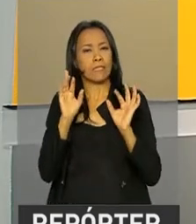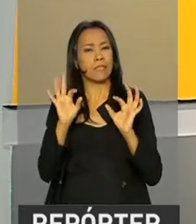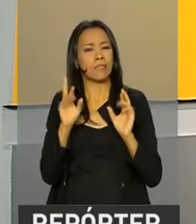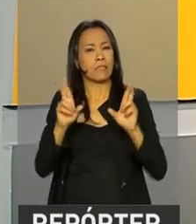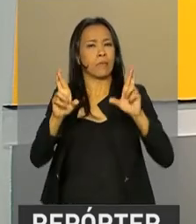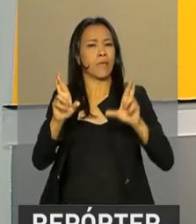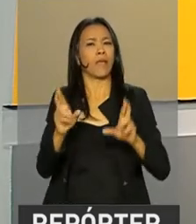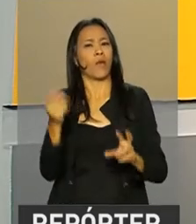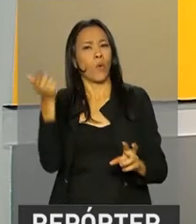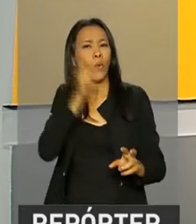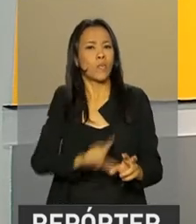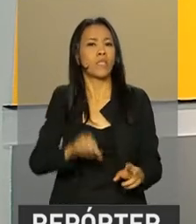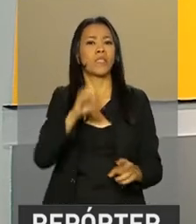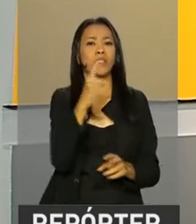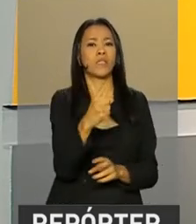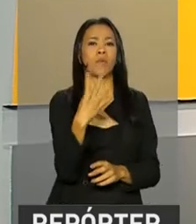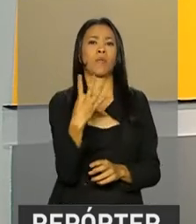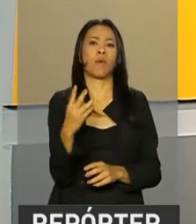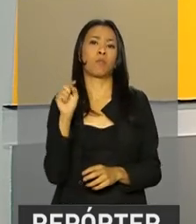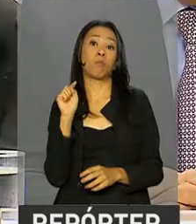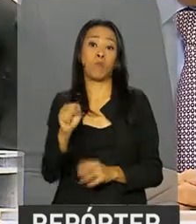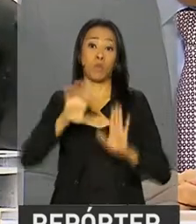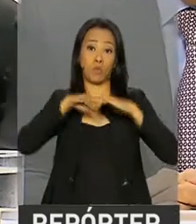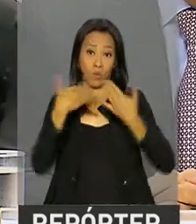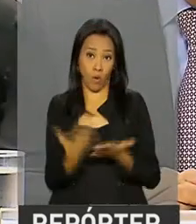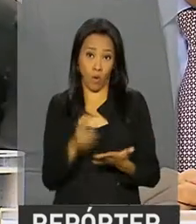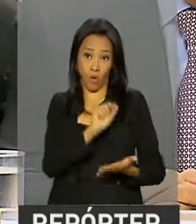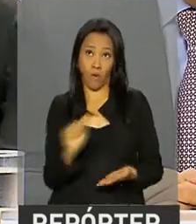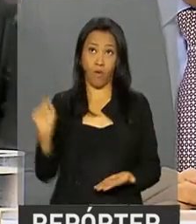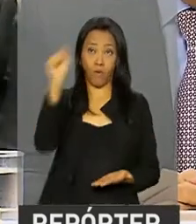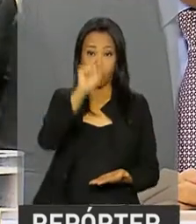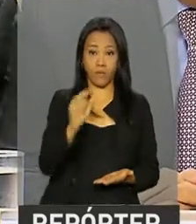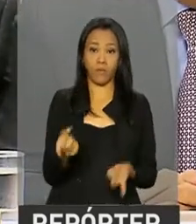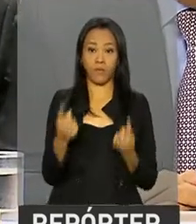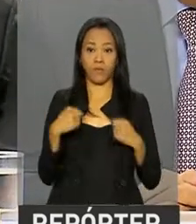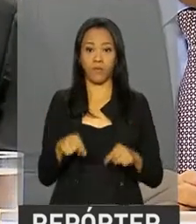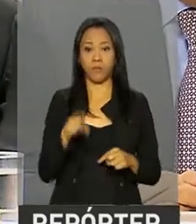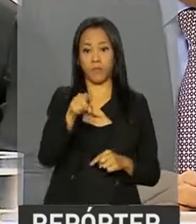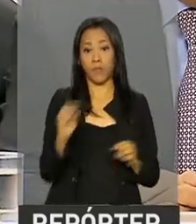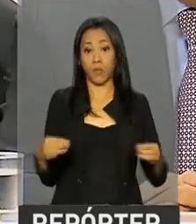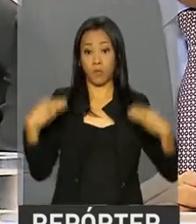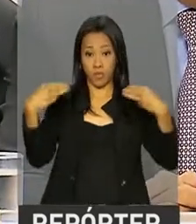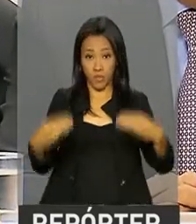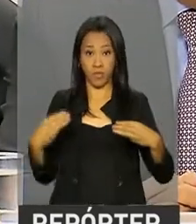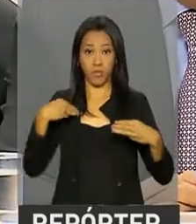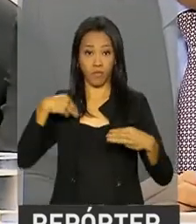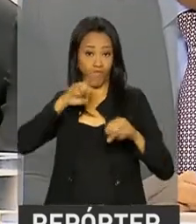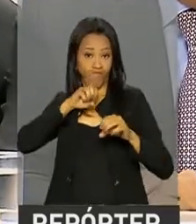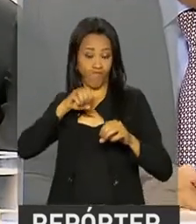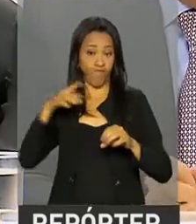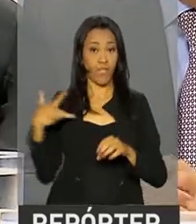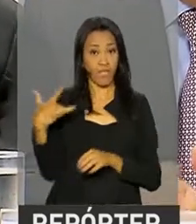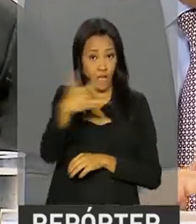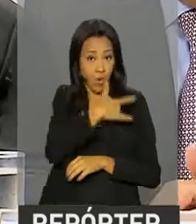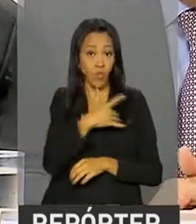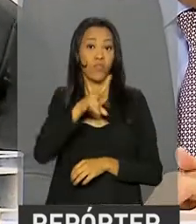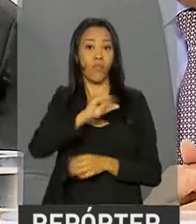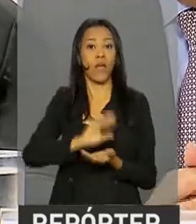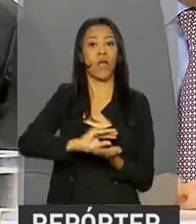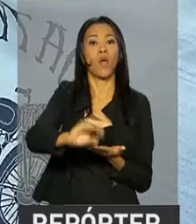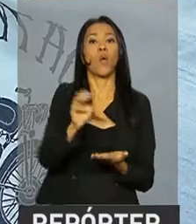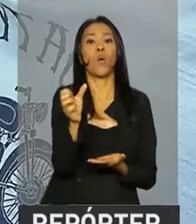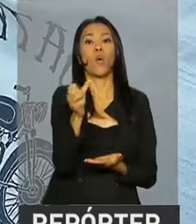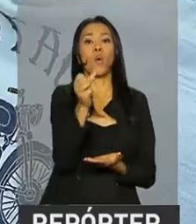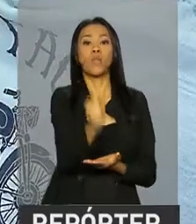144 mil escolas o ministério da saúde vai destinar 89 milhões de